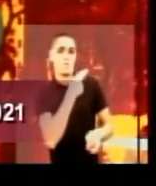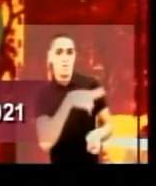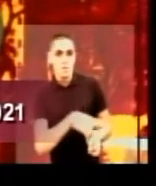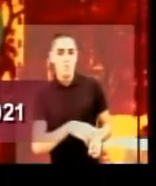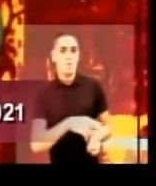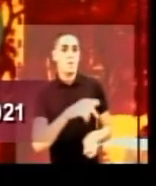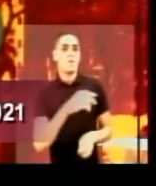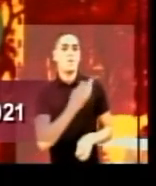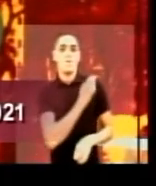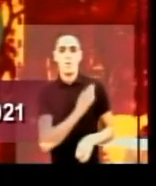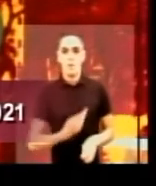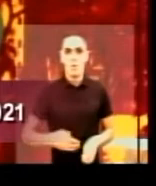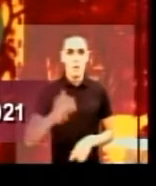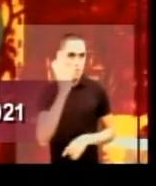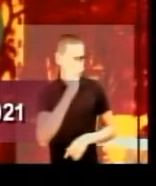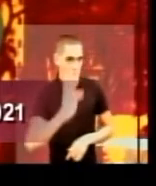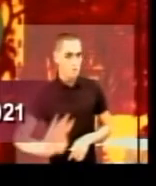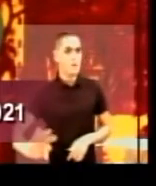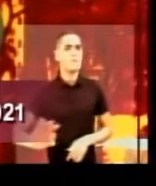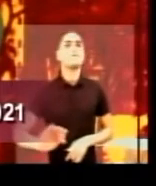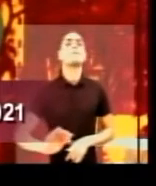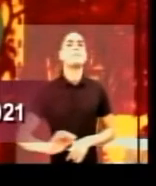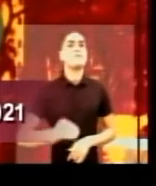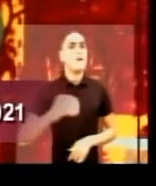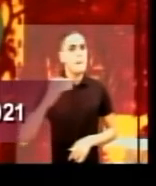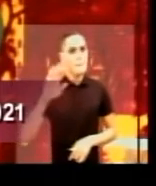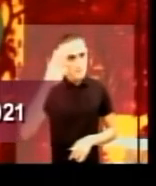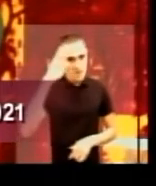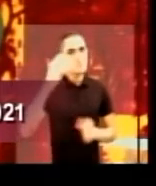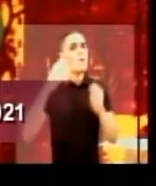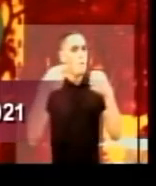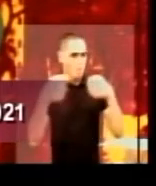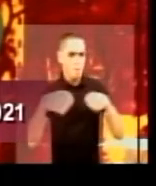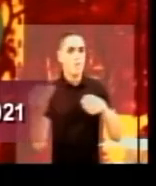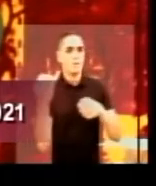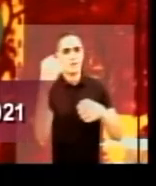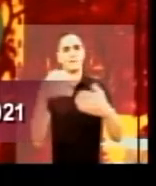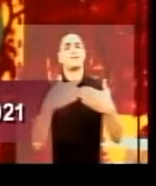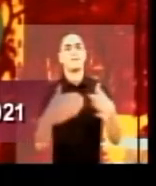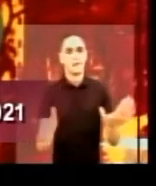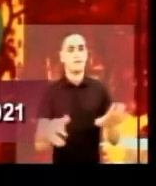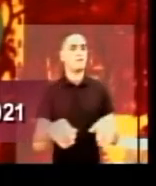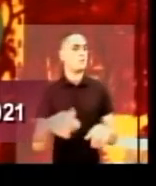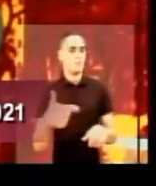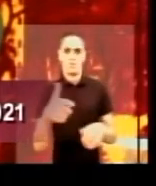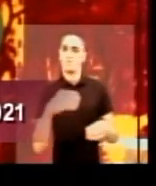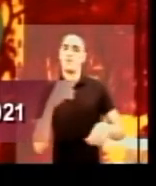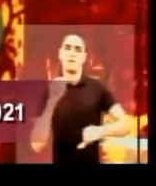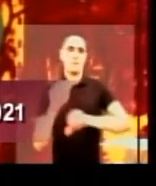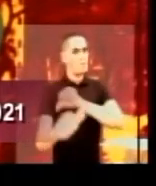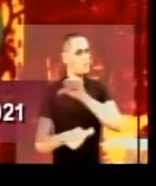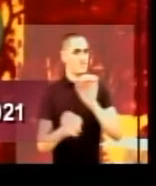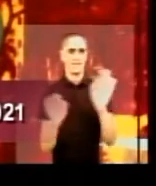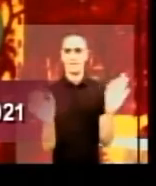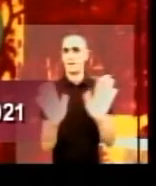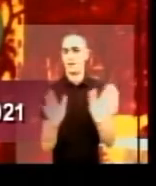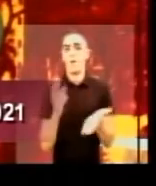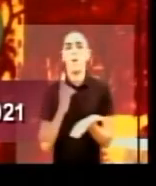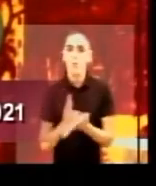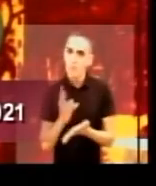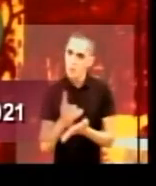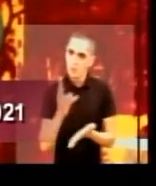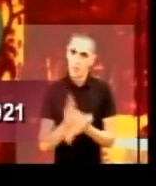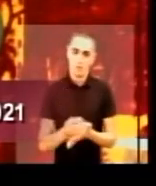atividade essencial. Então, eles não terão mudança também, tá? Permanece funcionamento em